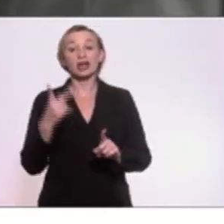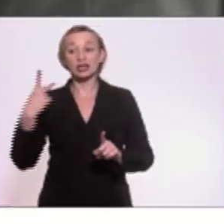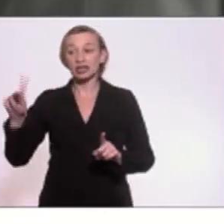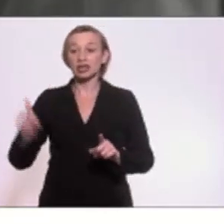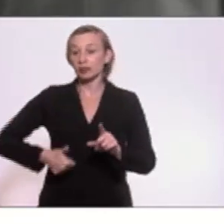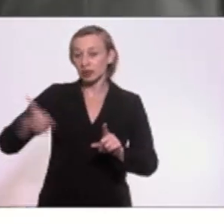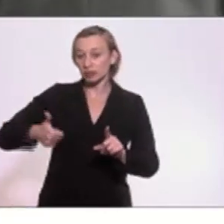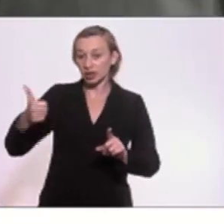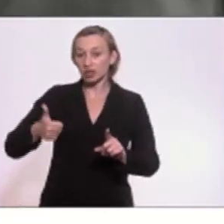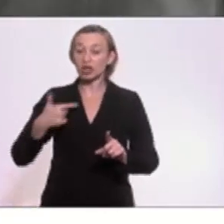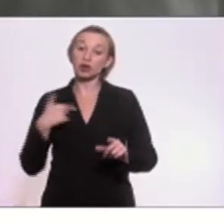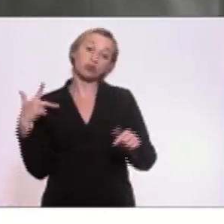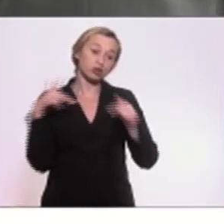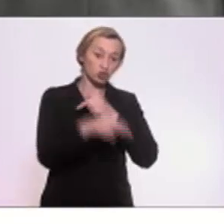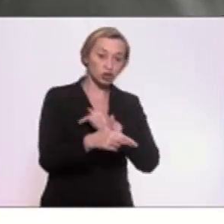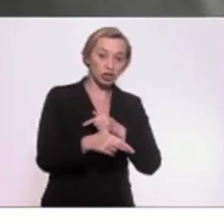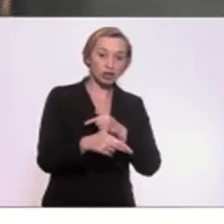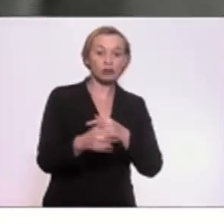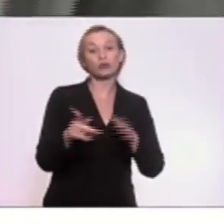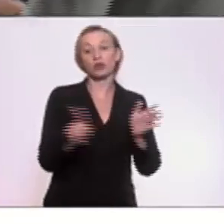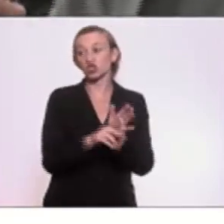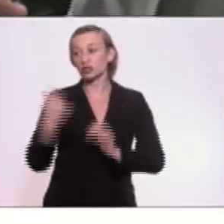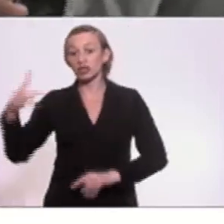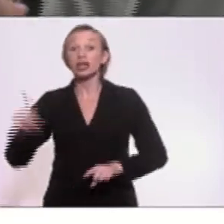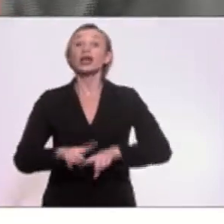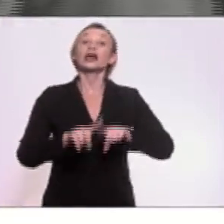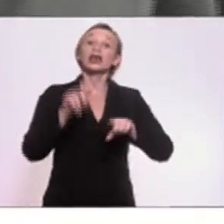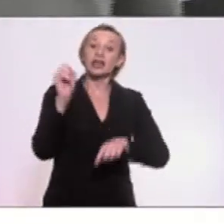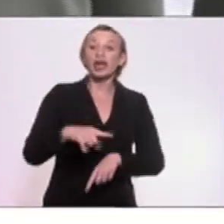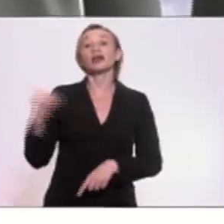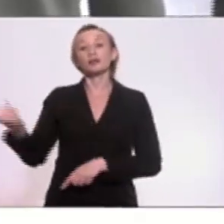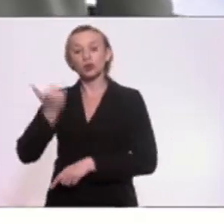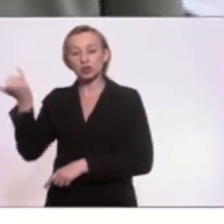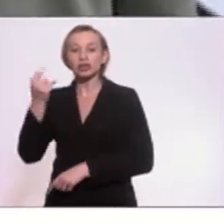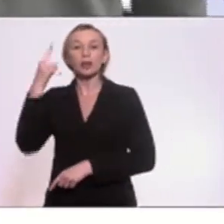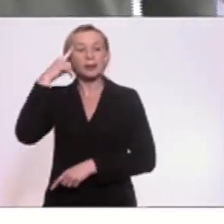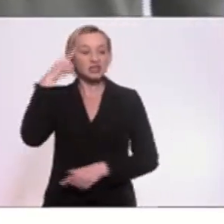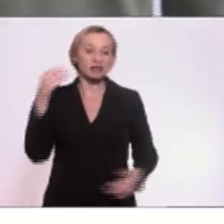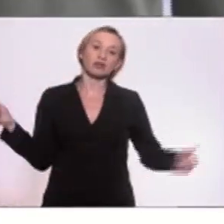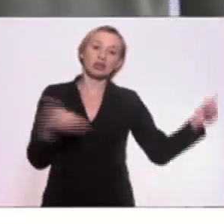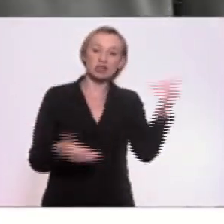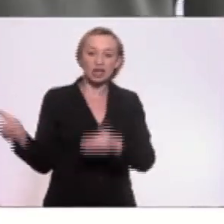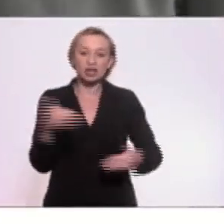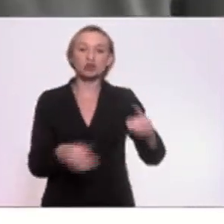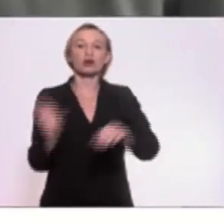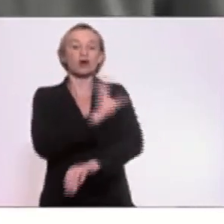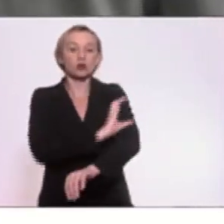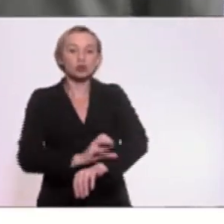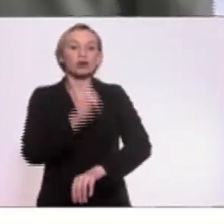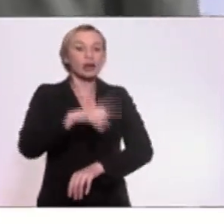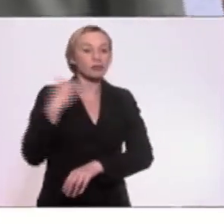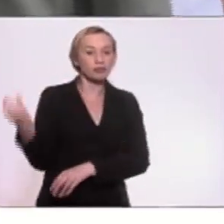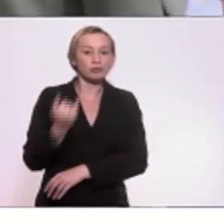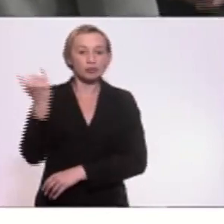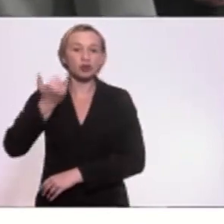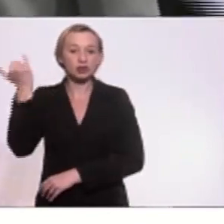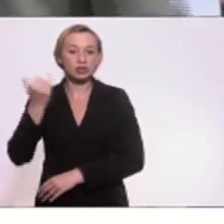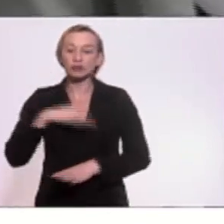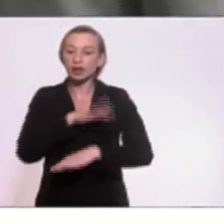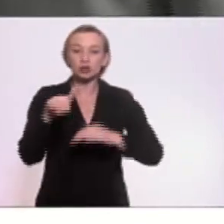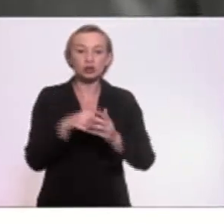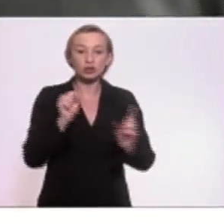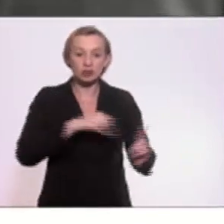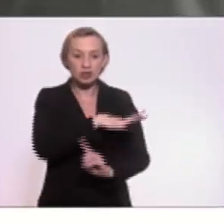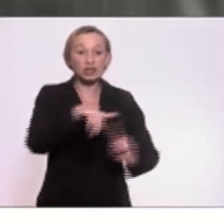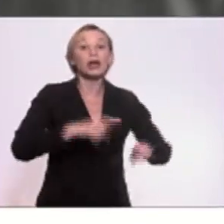foi prejudicado pelo projeto dele, que é um projeto importante. Pensar o acesso à cultura é fundamental para toda a